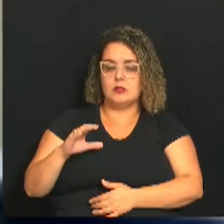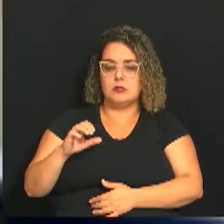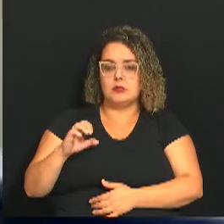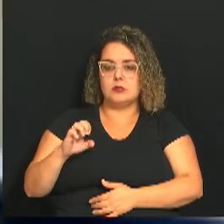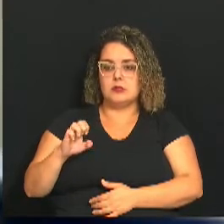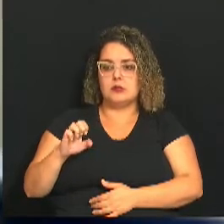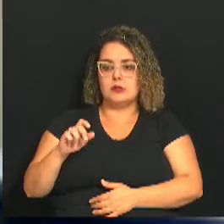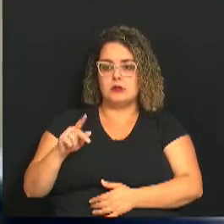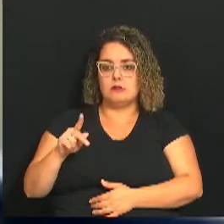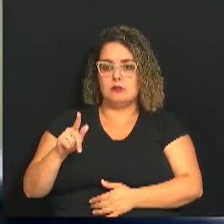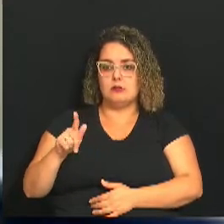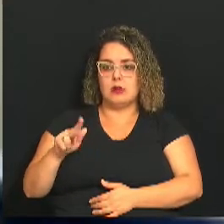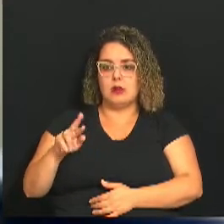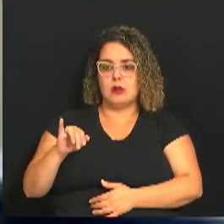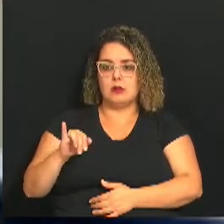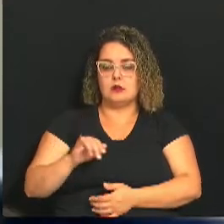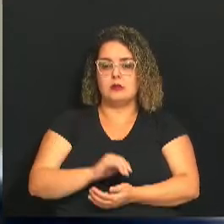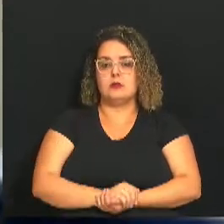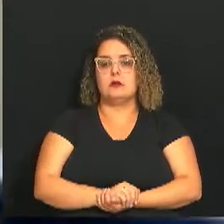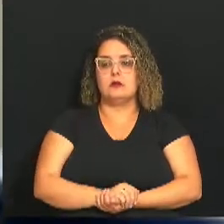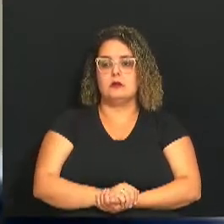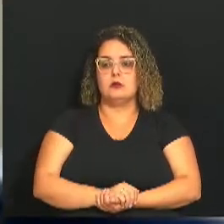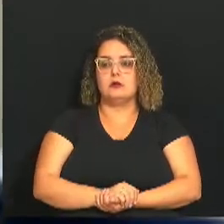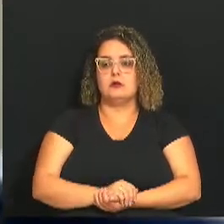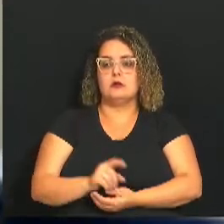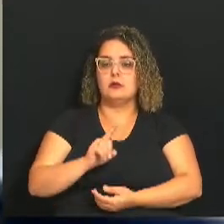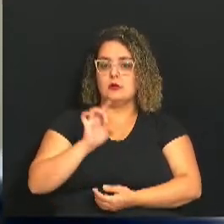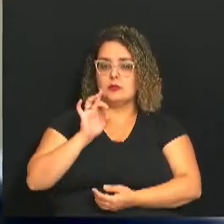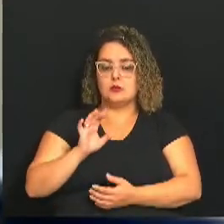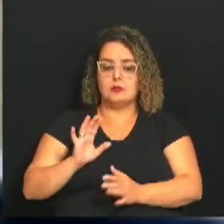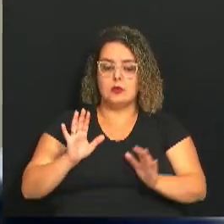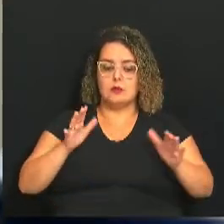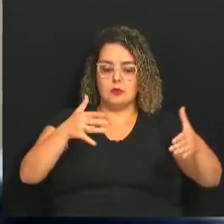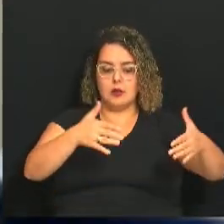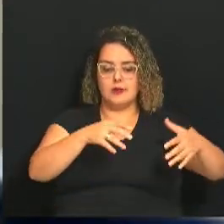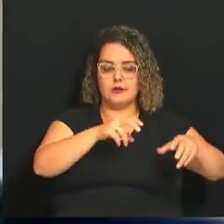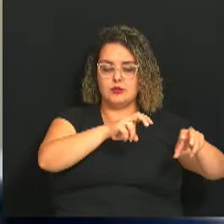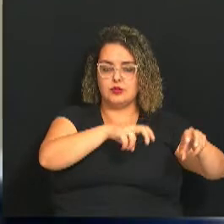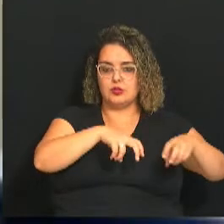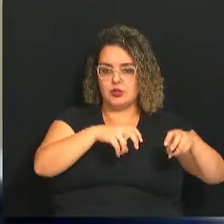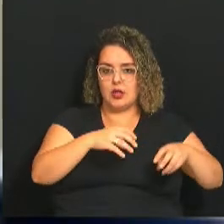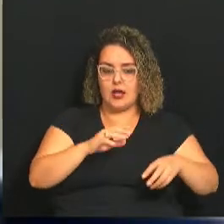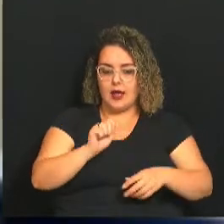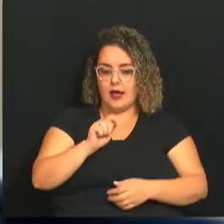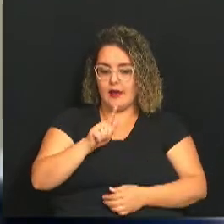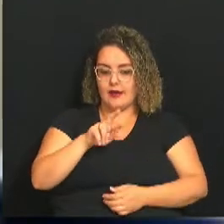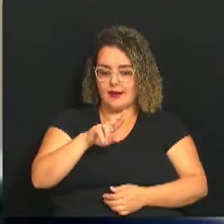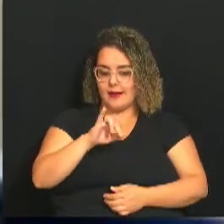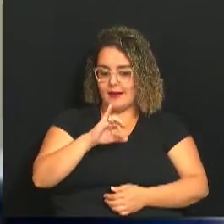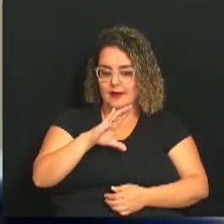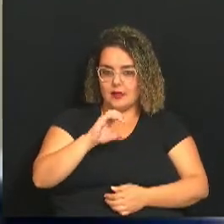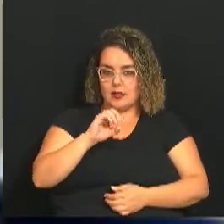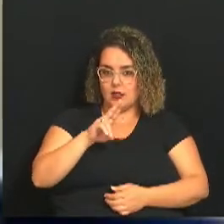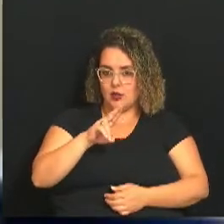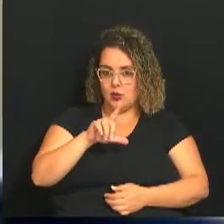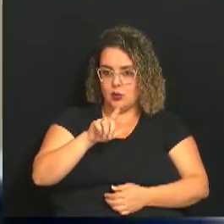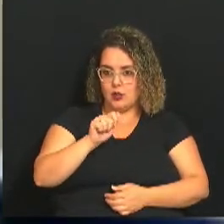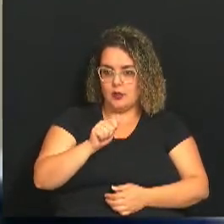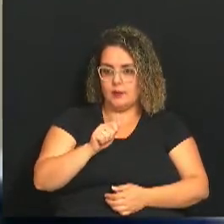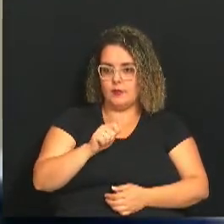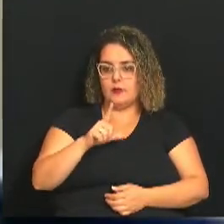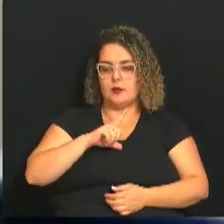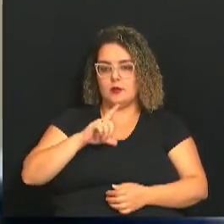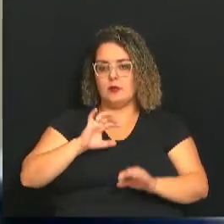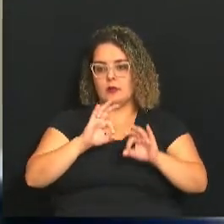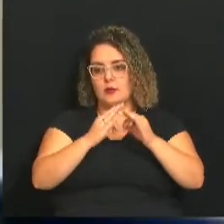que a gente vê que é um divisor de águas, né? Eu tenho familiares que trabalham na área